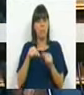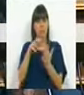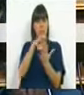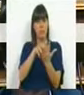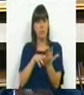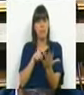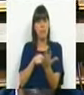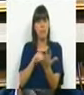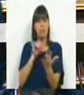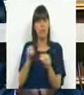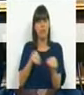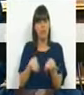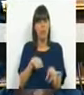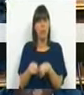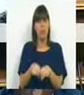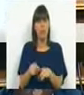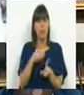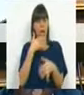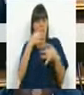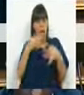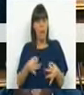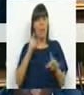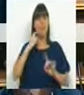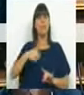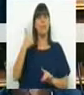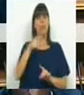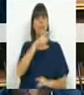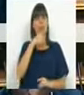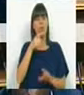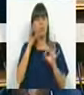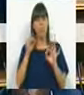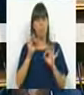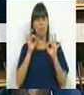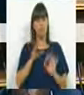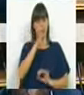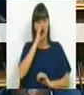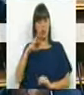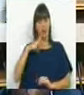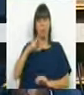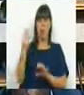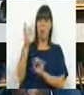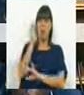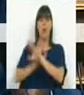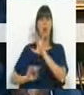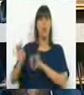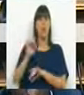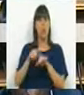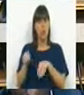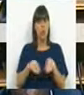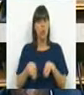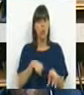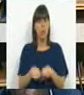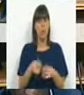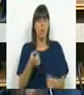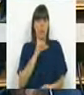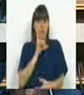causa é um jogo político. A afirmação dos principais compromissos políticos do Estado português perante a União Europeia é um jogo